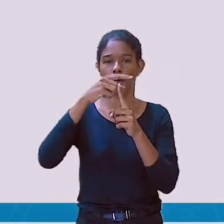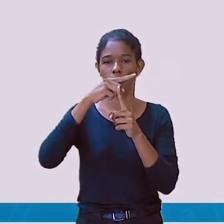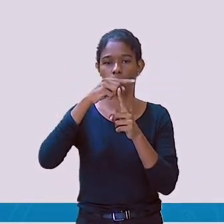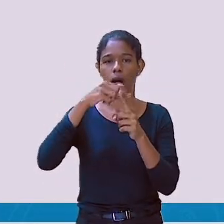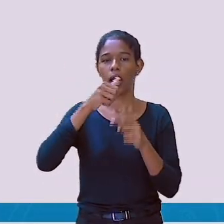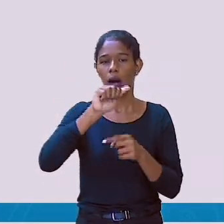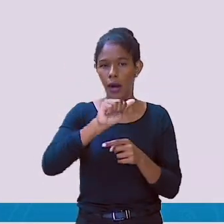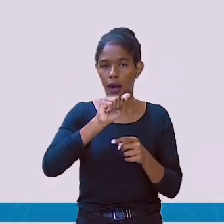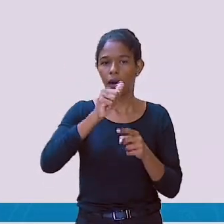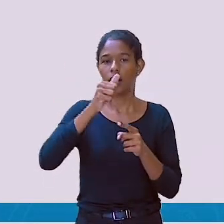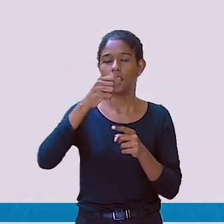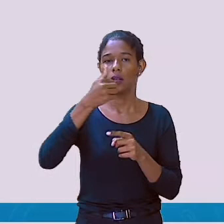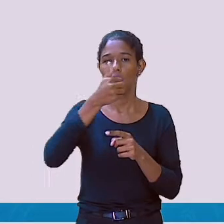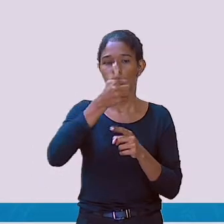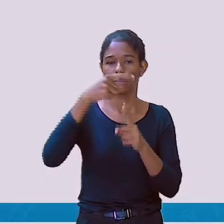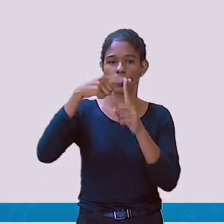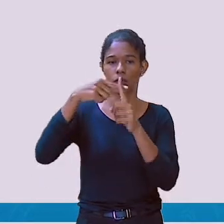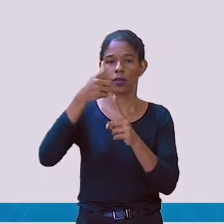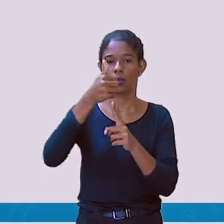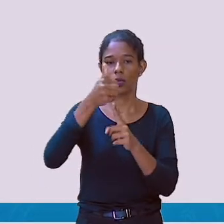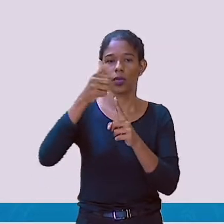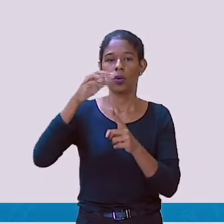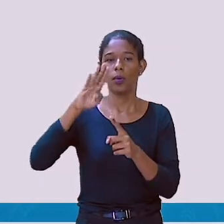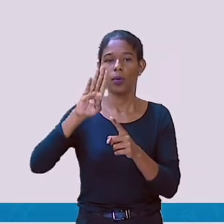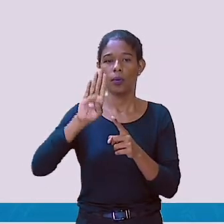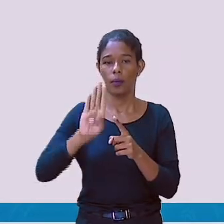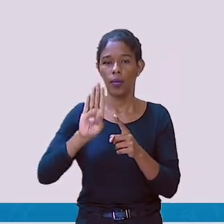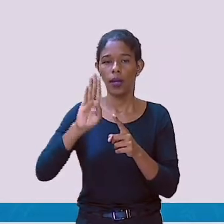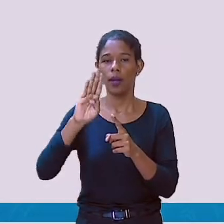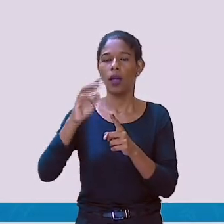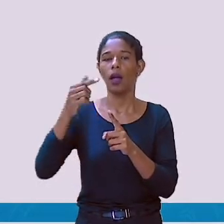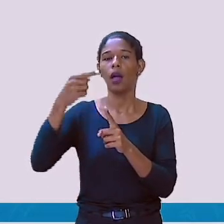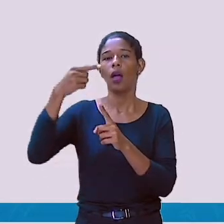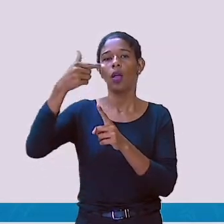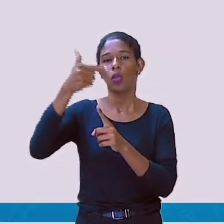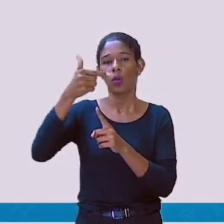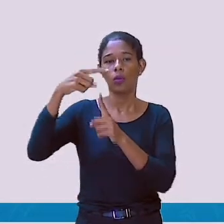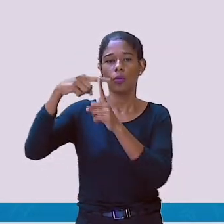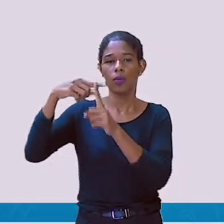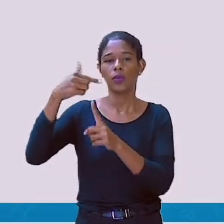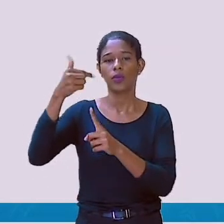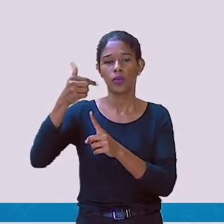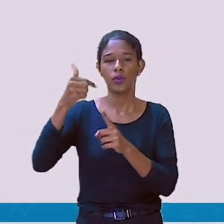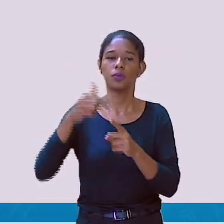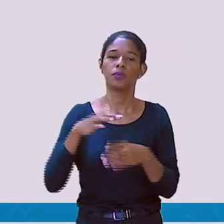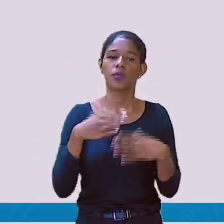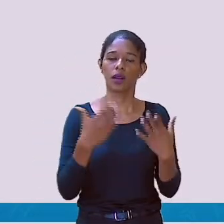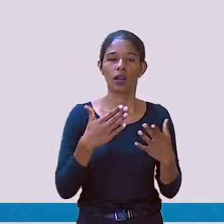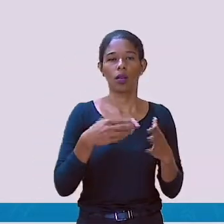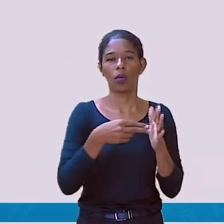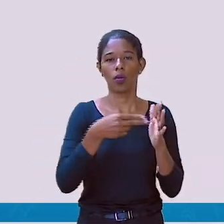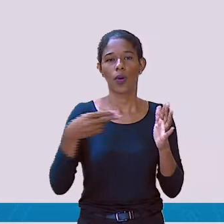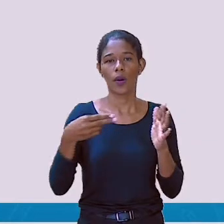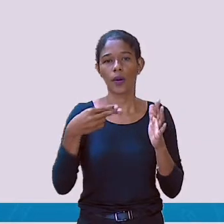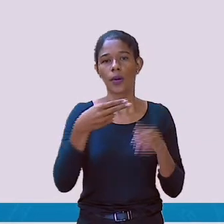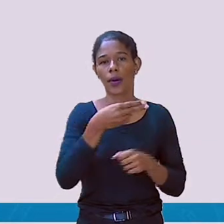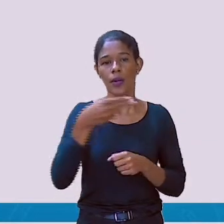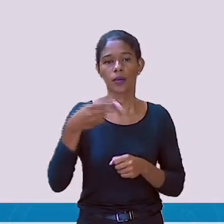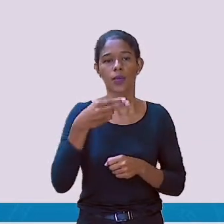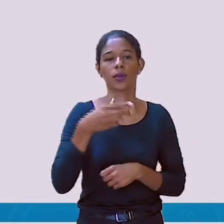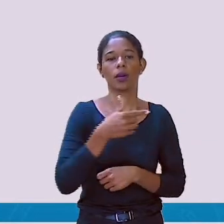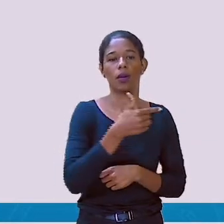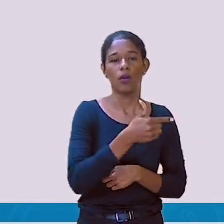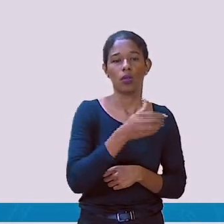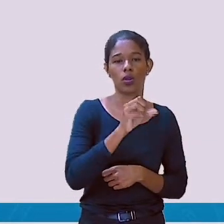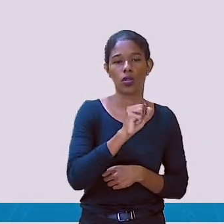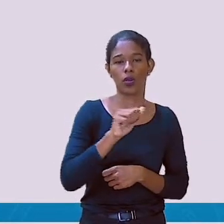2. Então, vai ser A ao quadrado, B, 2 mais 2, 4. B elevado à quarta potência.